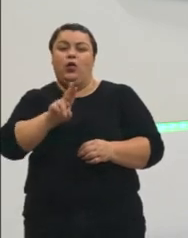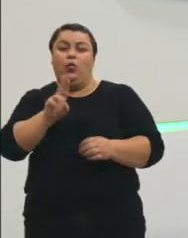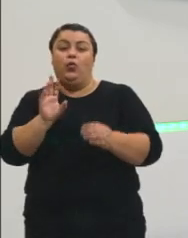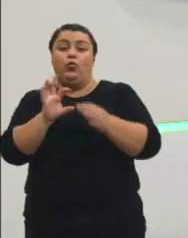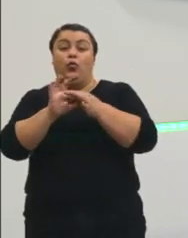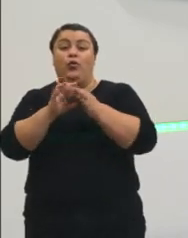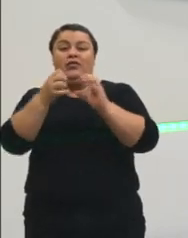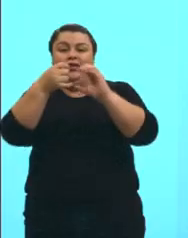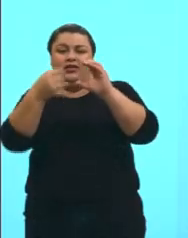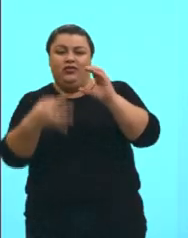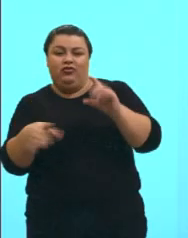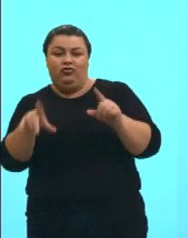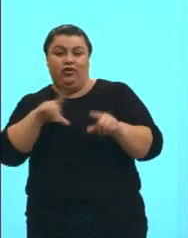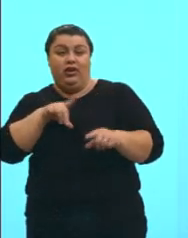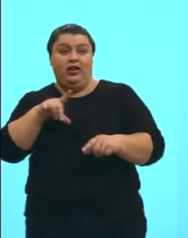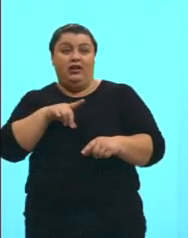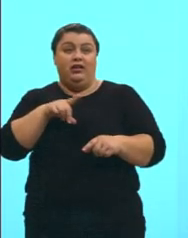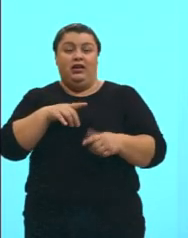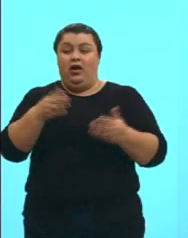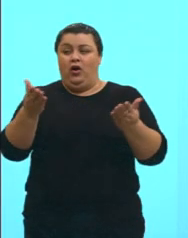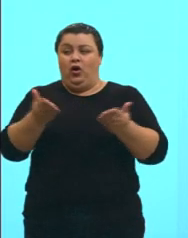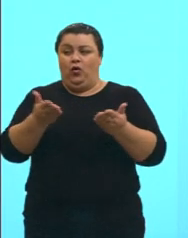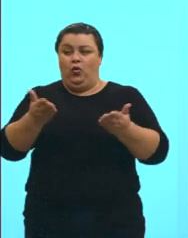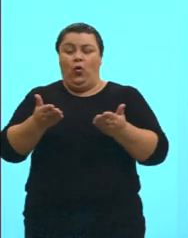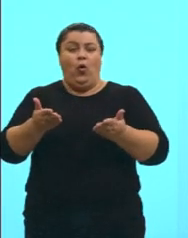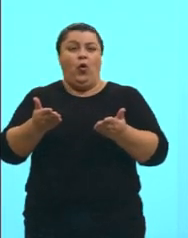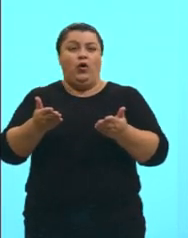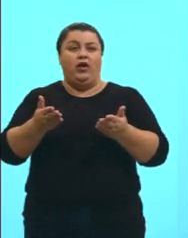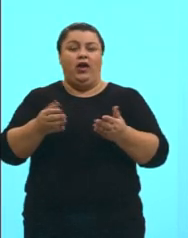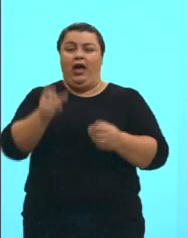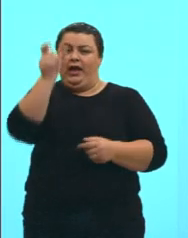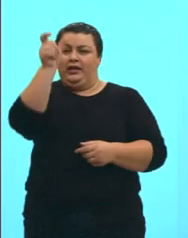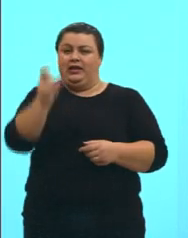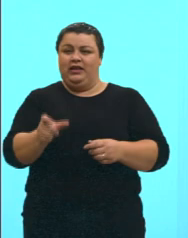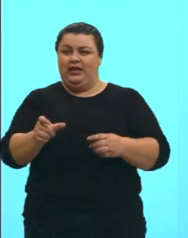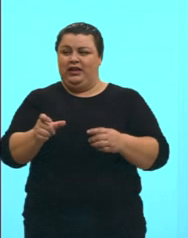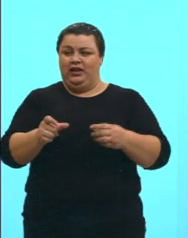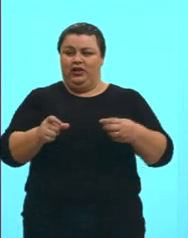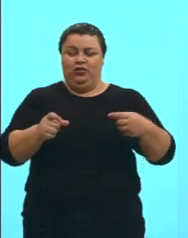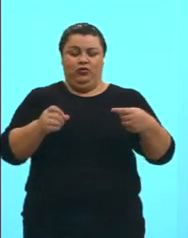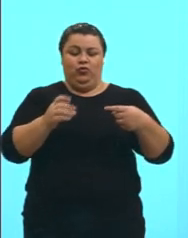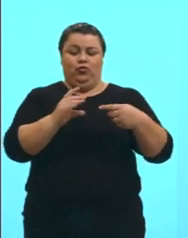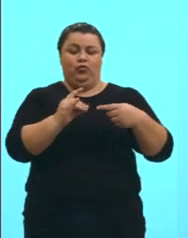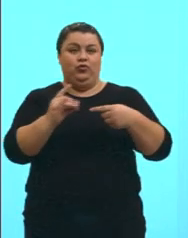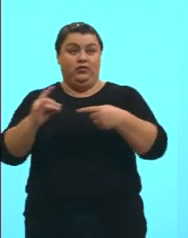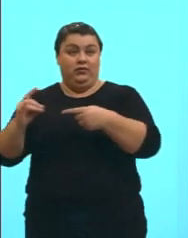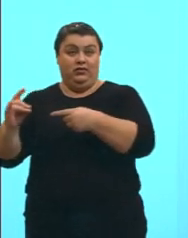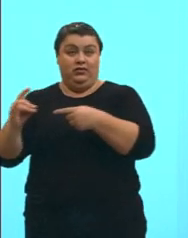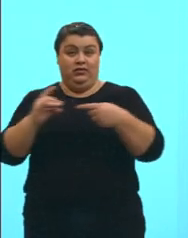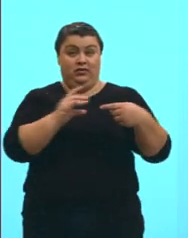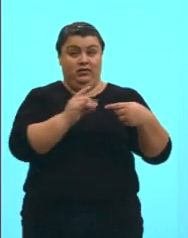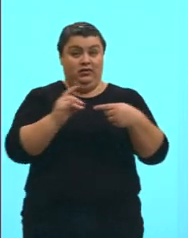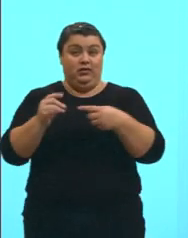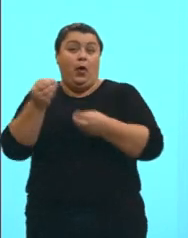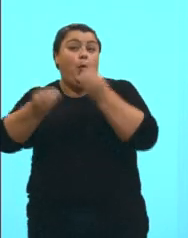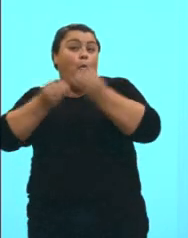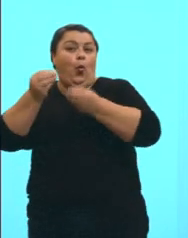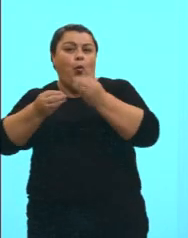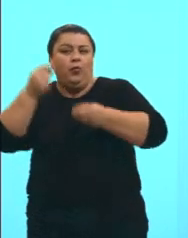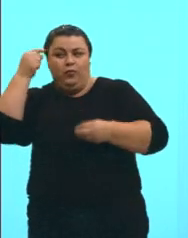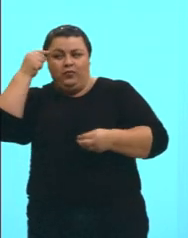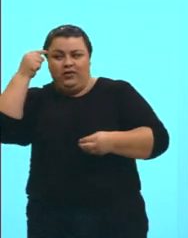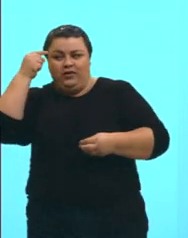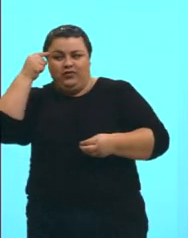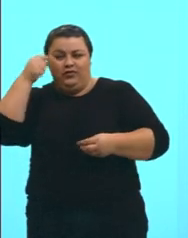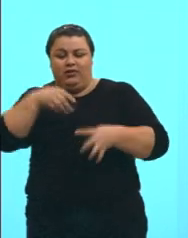já ao eixo do sintagma vai fazer com que eu penso nessa organização